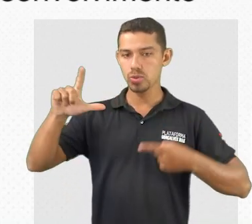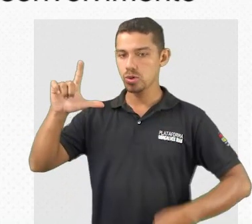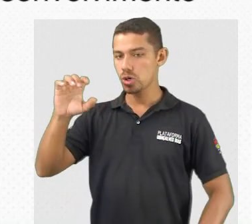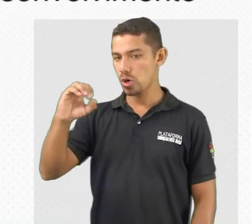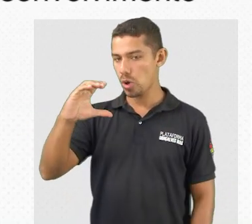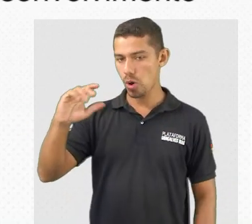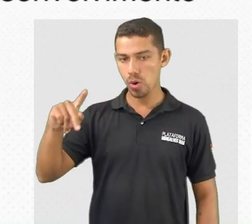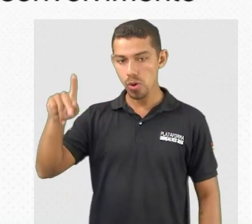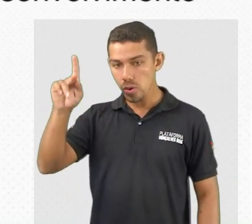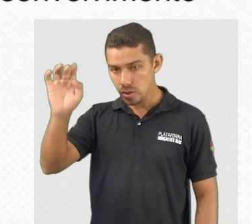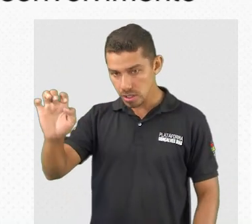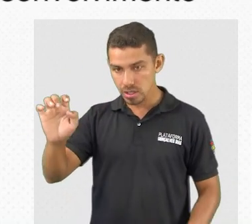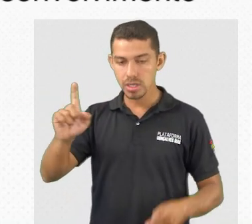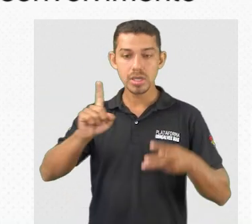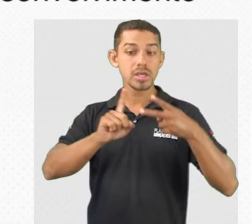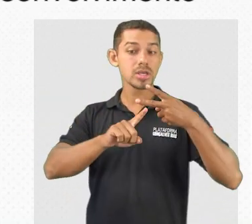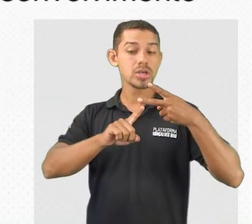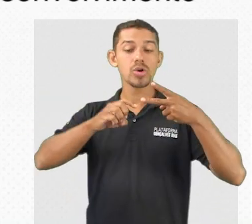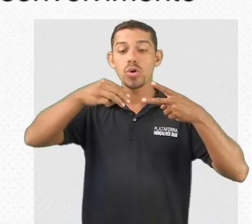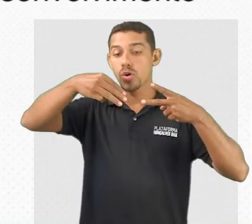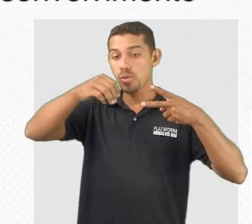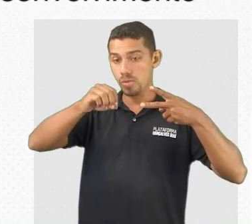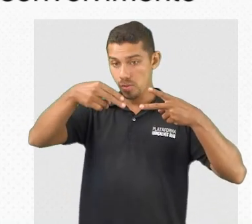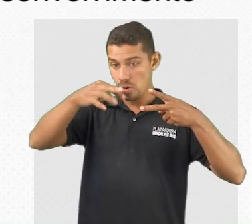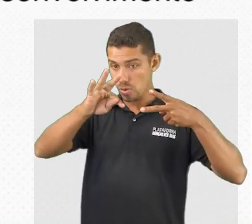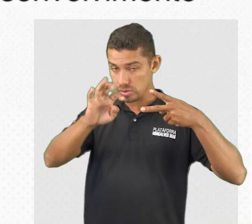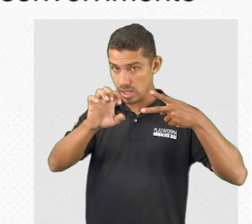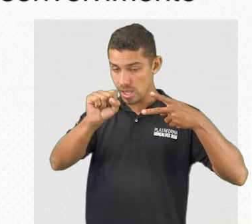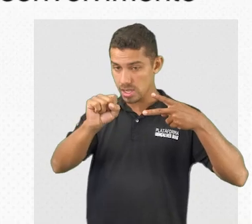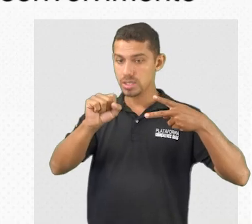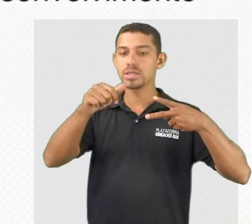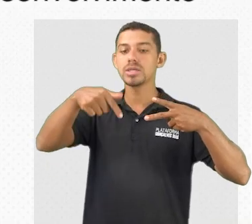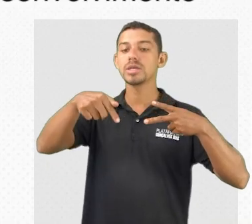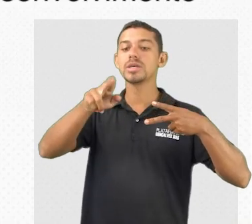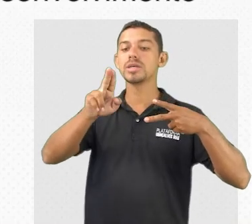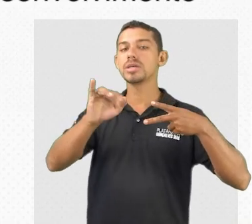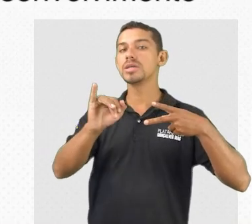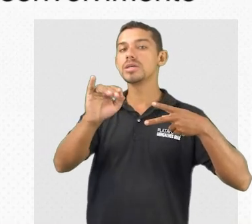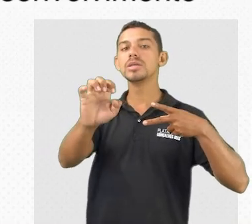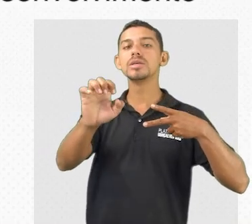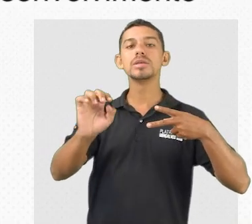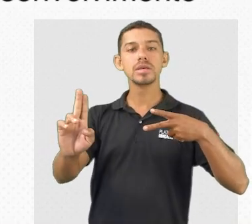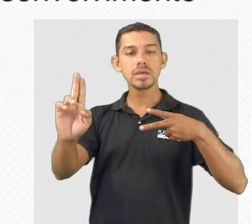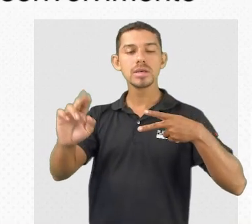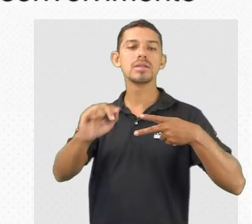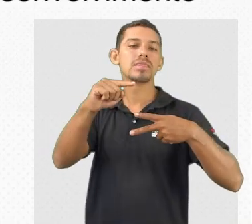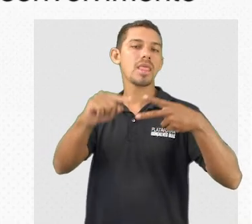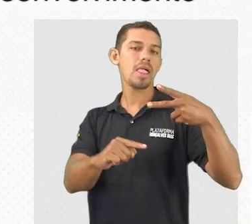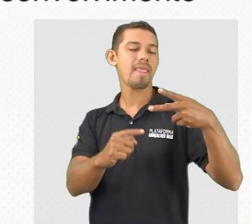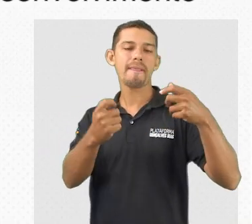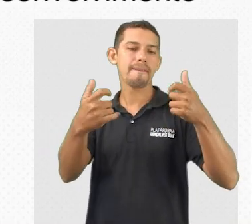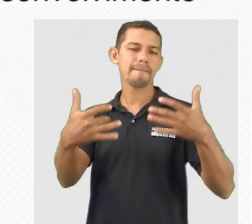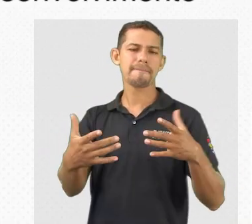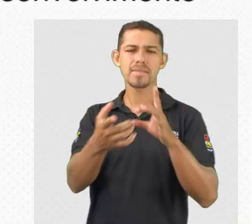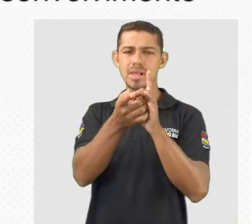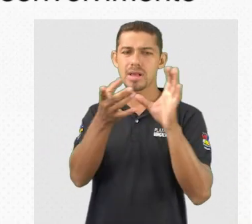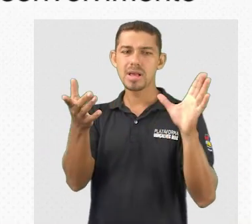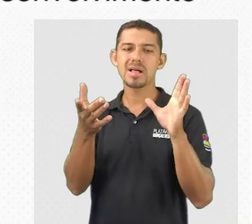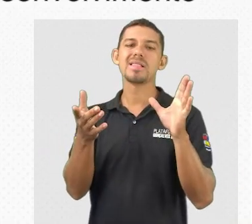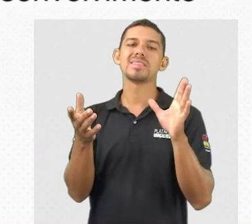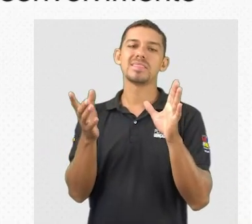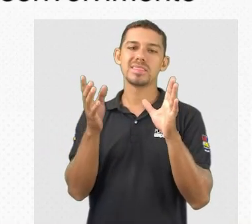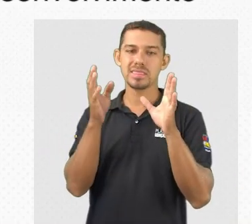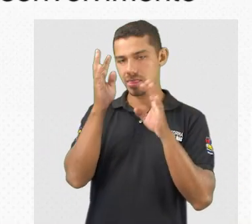que vão justificar e fundamentar essa pegada liberal da democracia, né, do ponto de vista